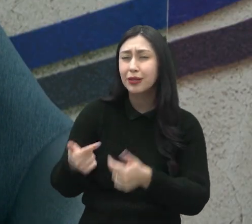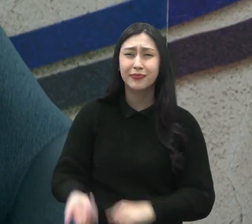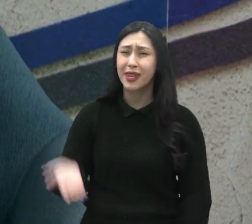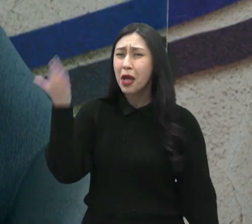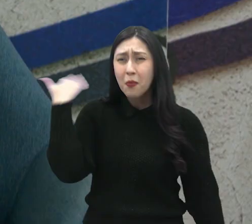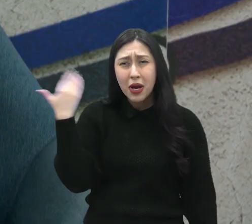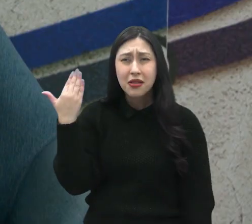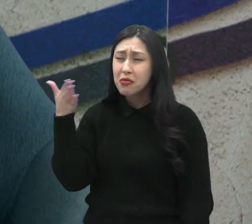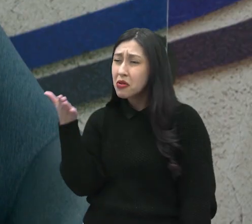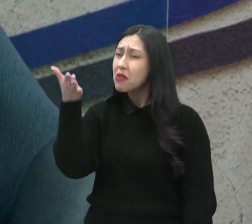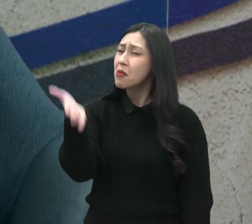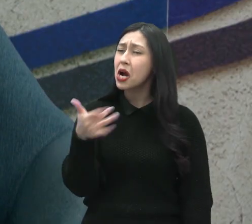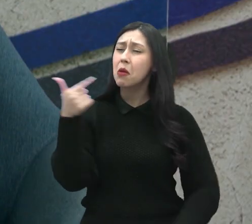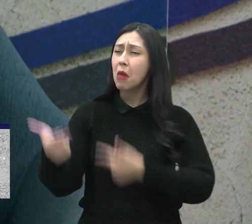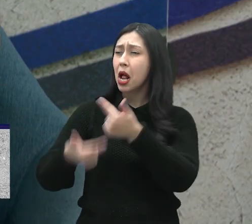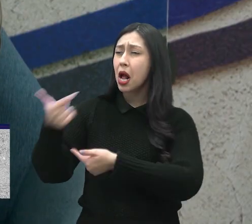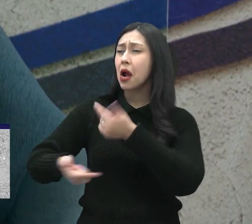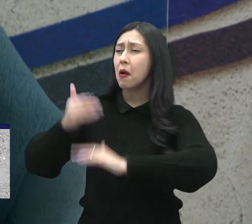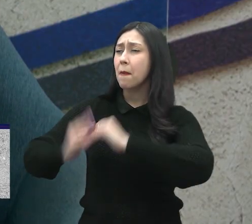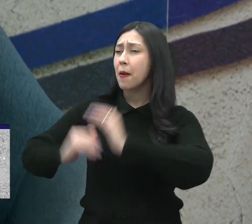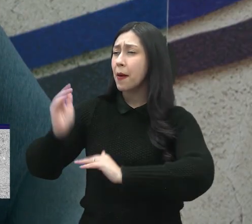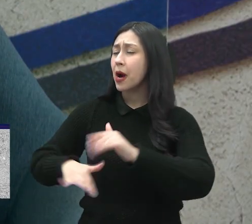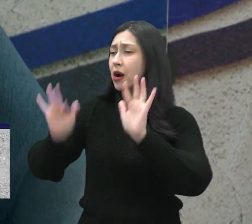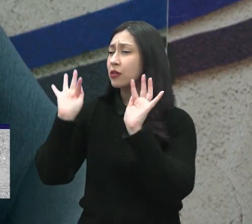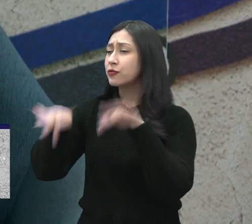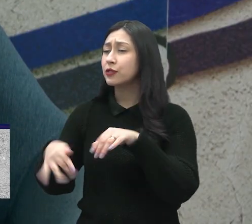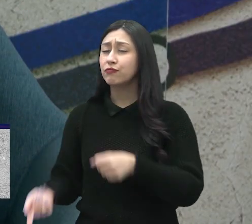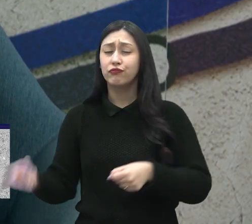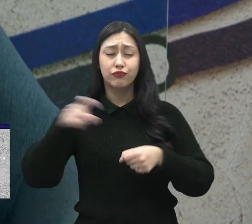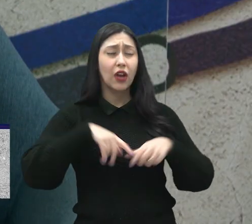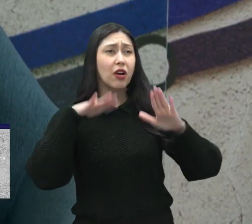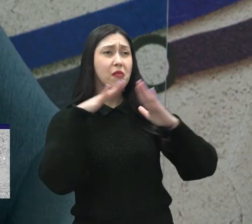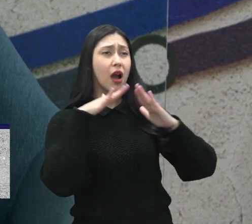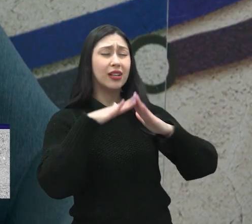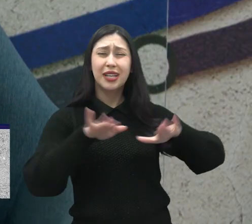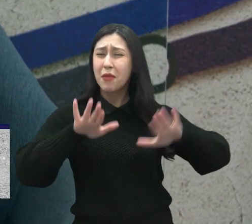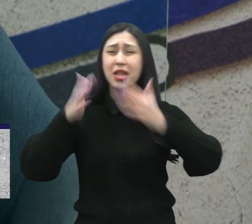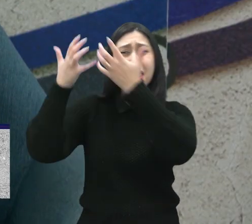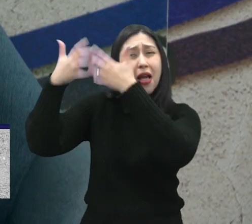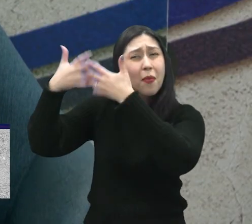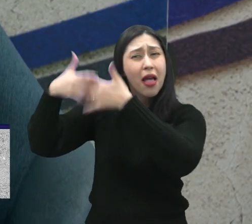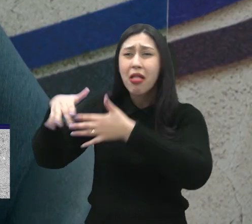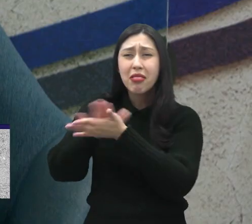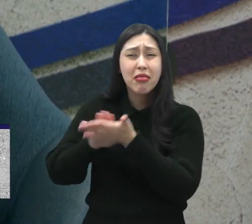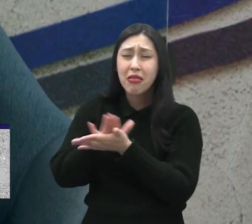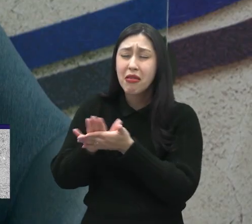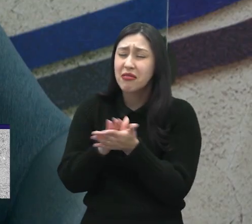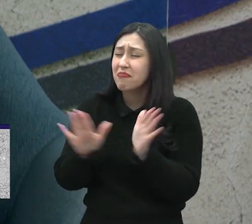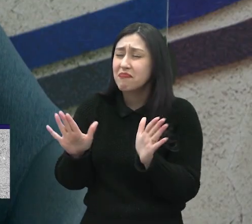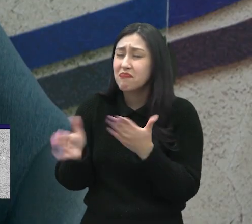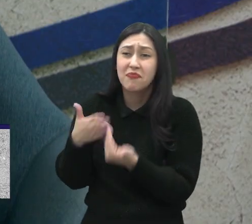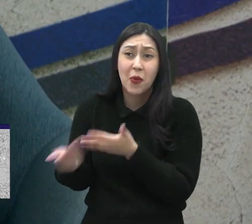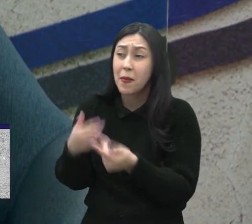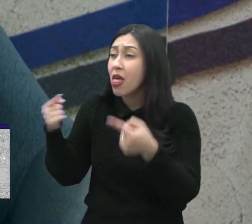trabalho, fazia ali as nossas atividades, ia para casa, sem refletir se aquilo fazia sentido ou não. E cada